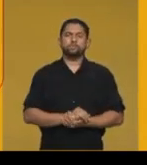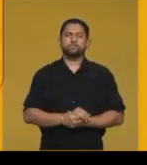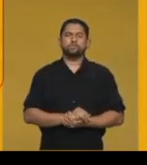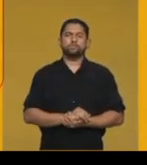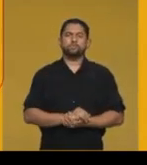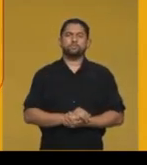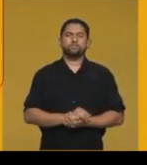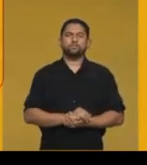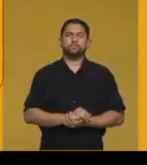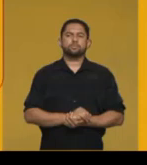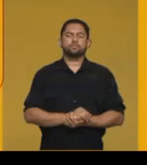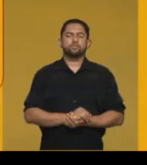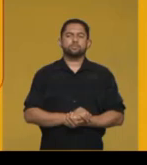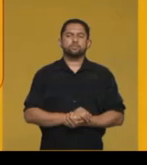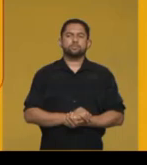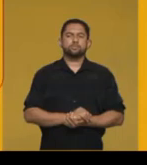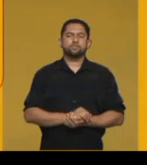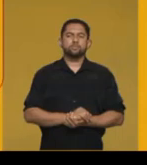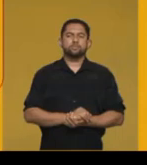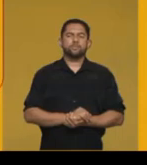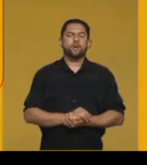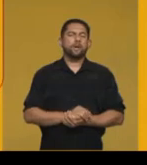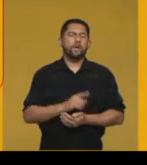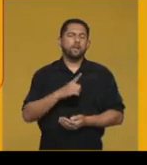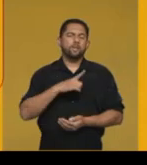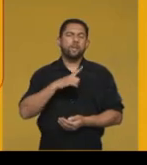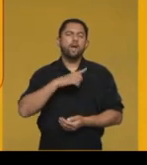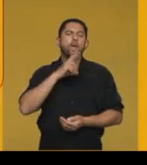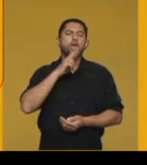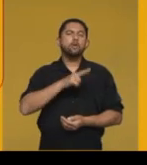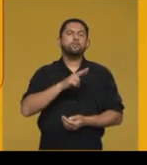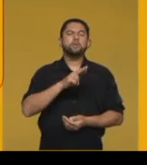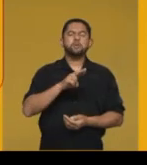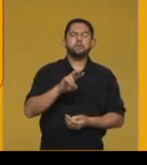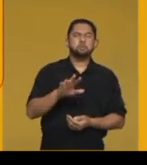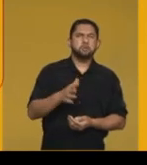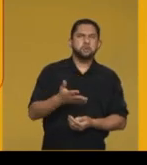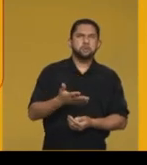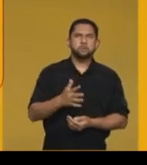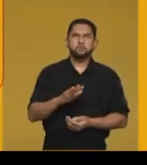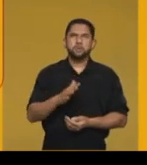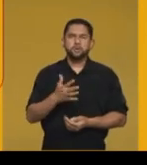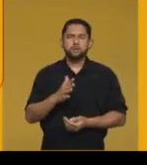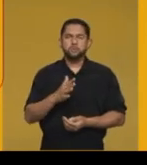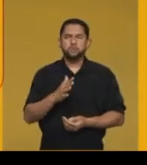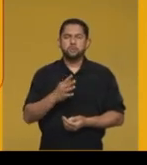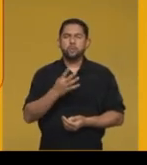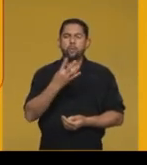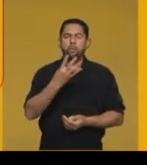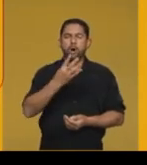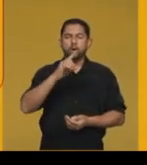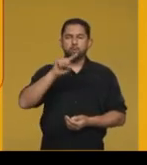segunda solução. Isso vai dar aqui aproximadamente